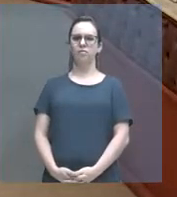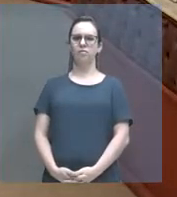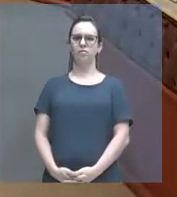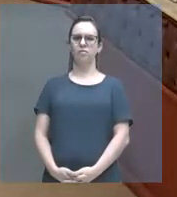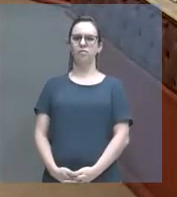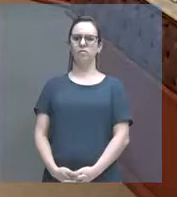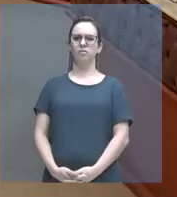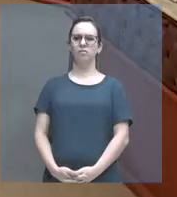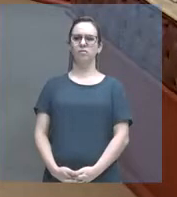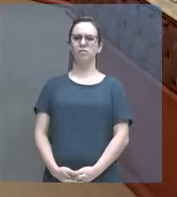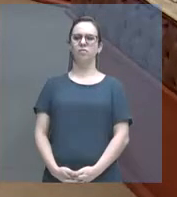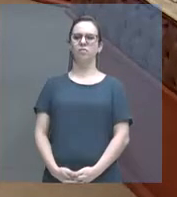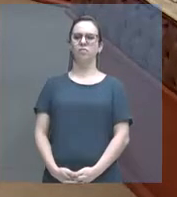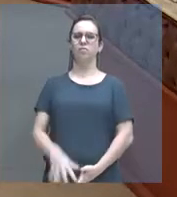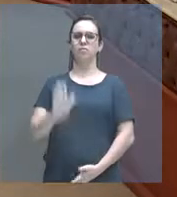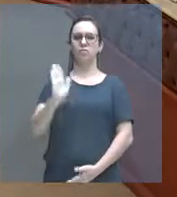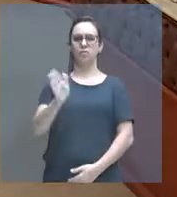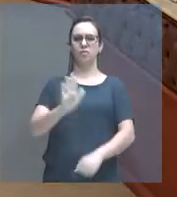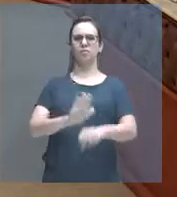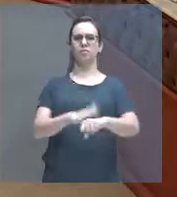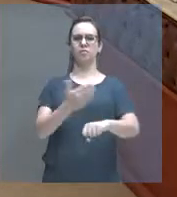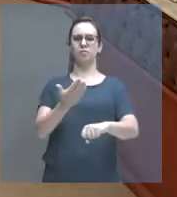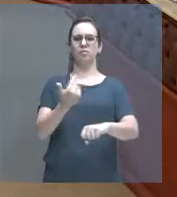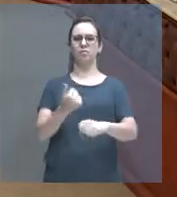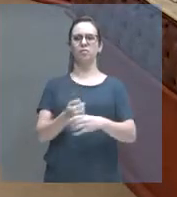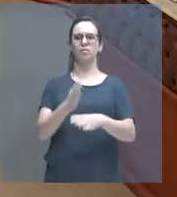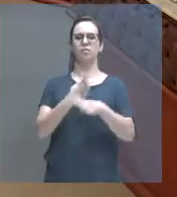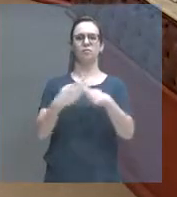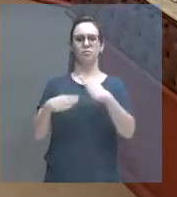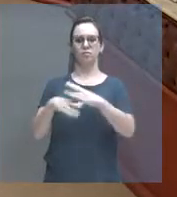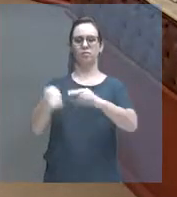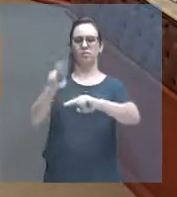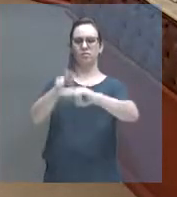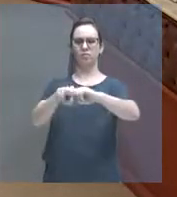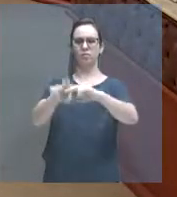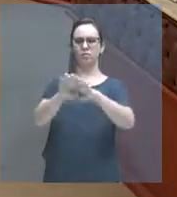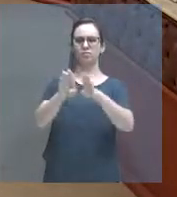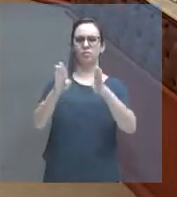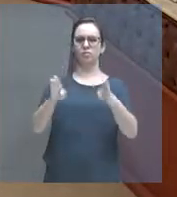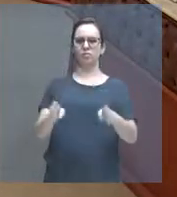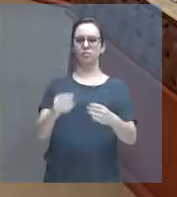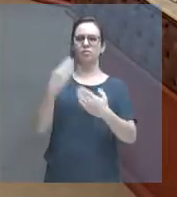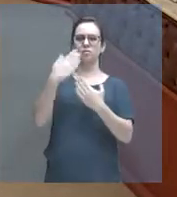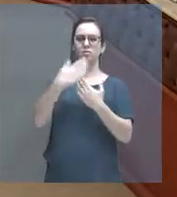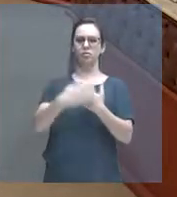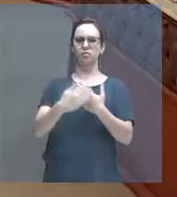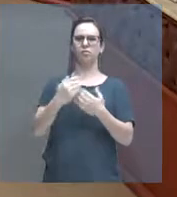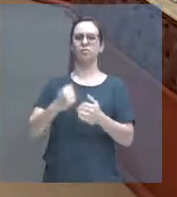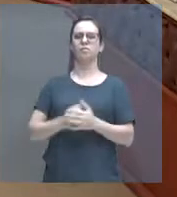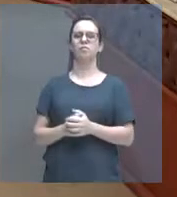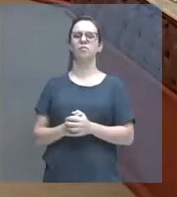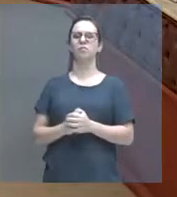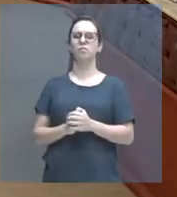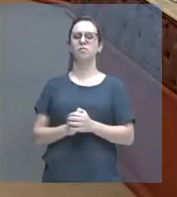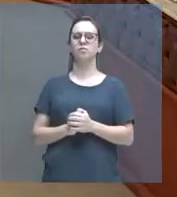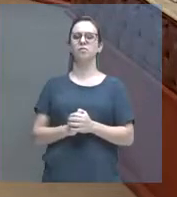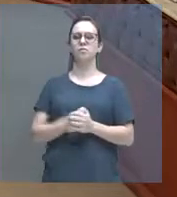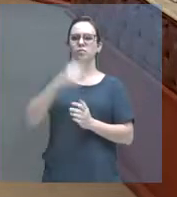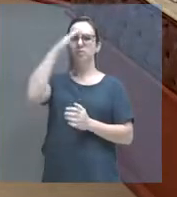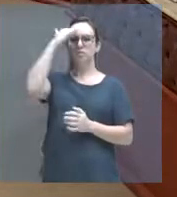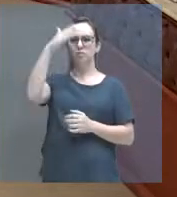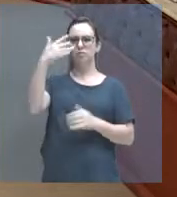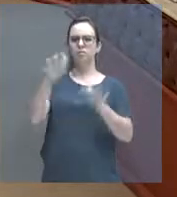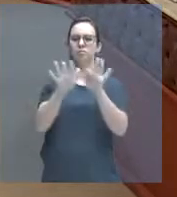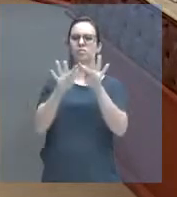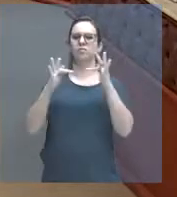Composta a mesa e com a presença do homenageado, familiares e demais autoridades,